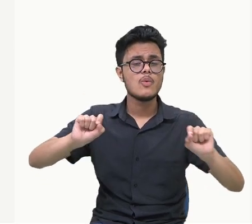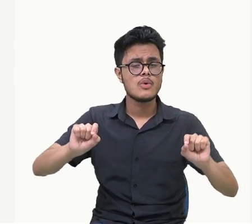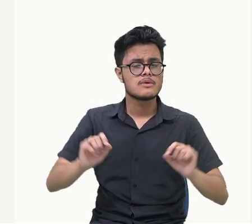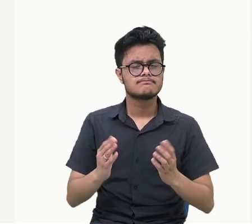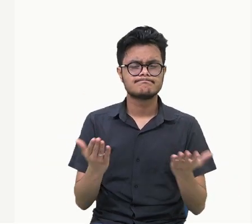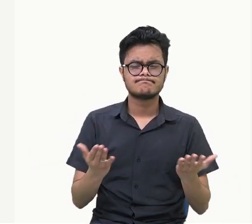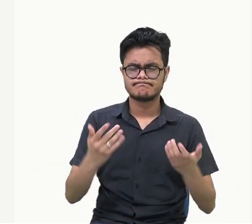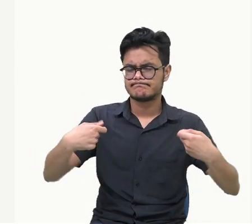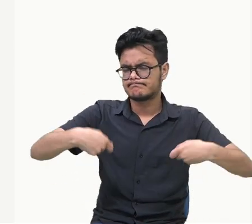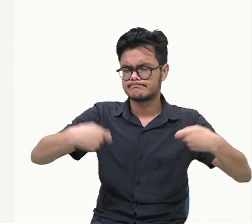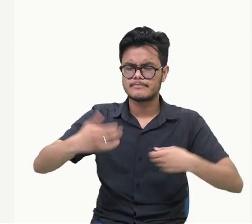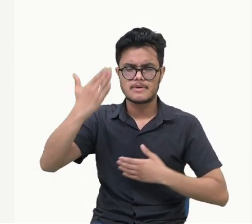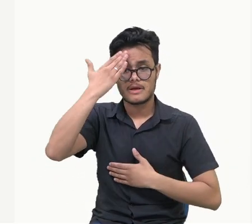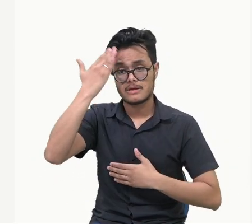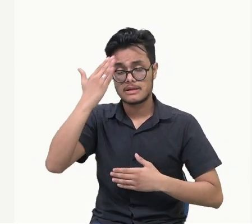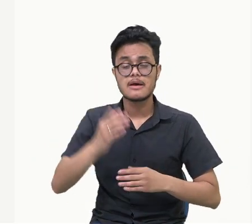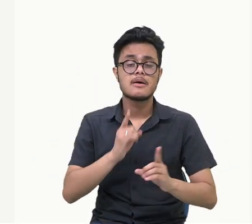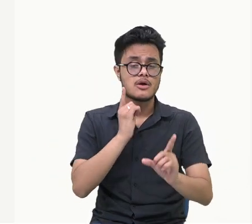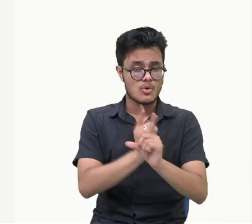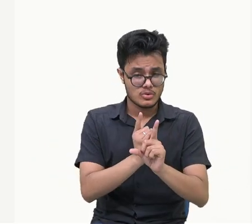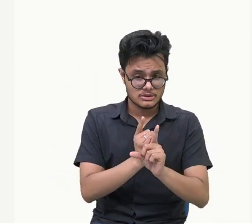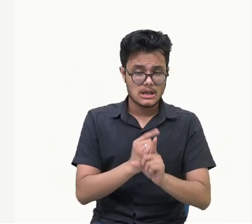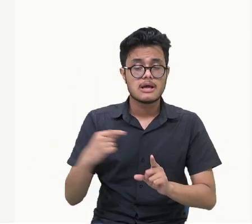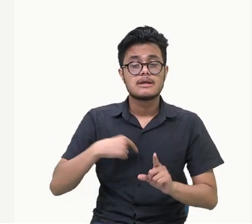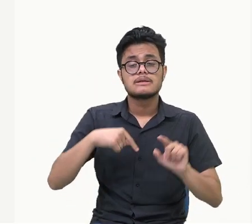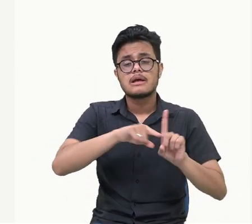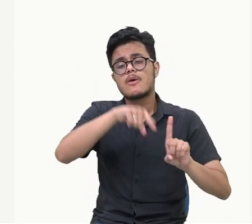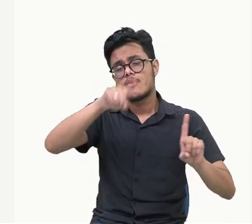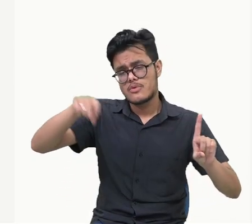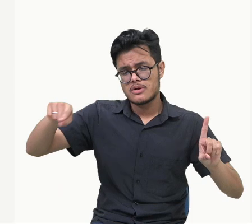é necessário encontrar a imagem